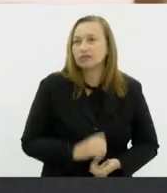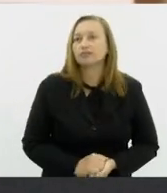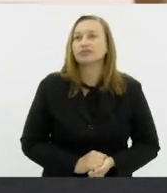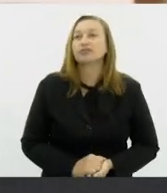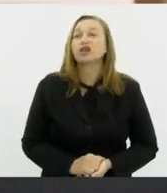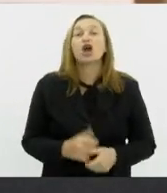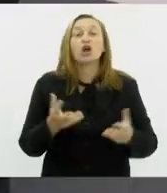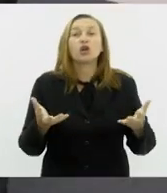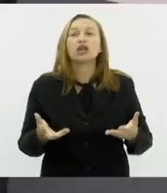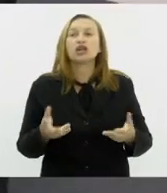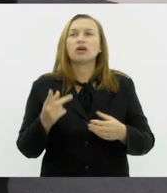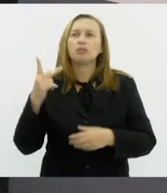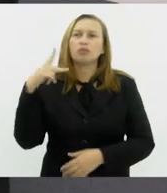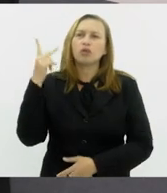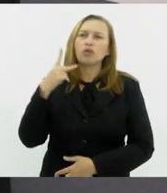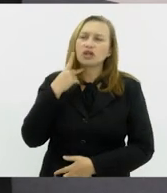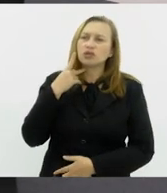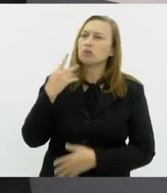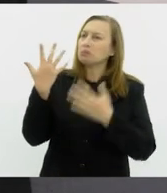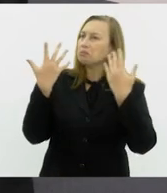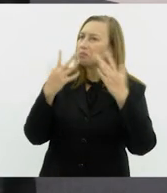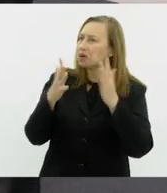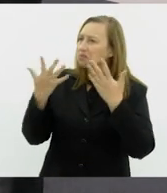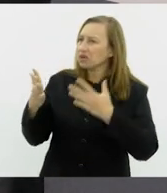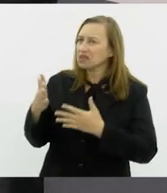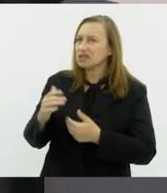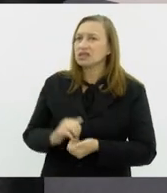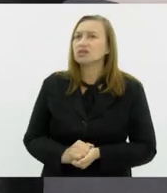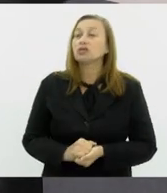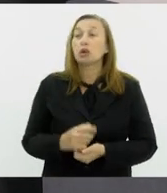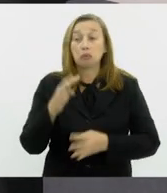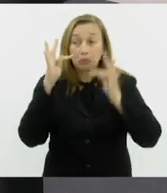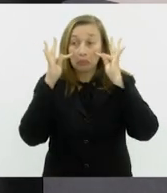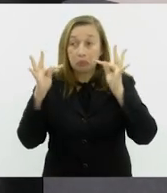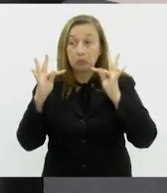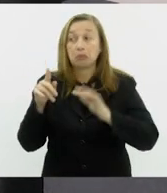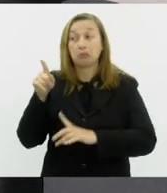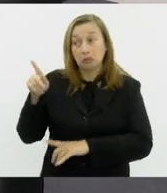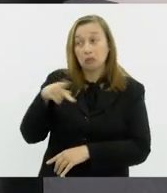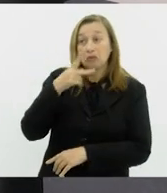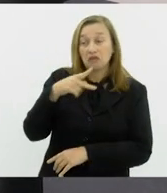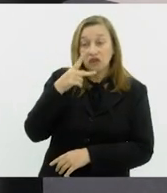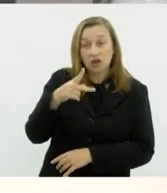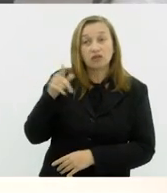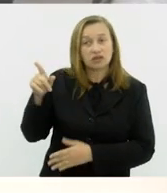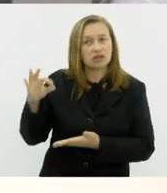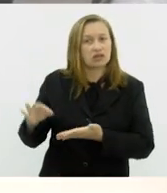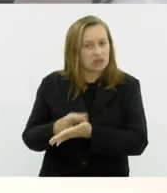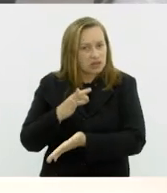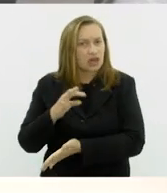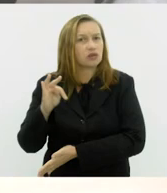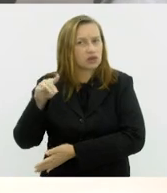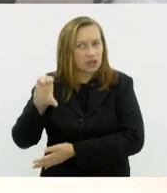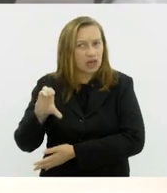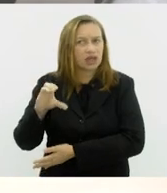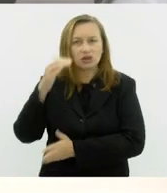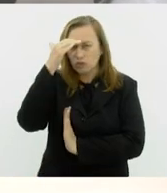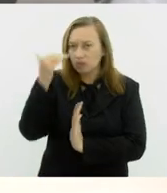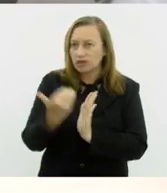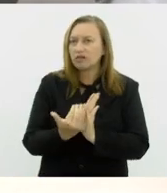queria, procurador, cumprimentando aqui, e eu sou testemunho aqui do que você disse, vocês assinaram TAC e realmente